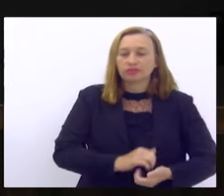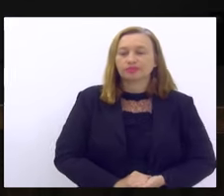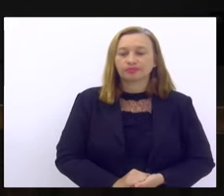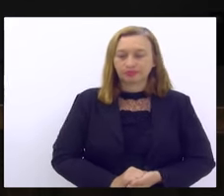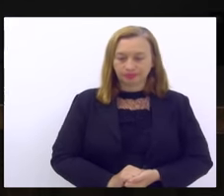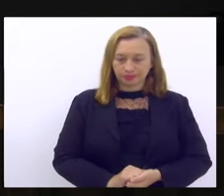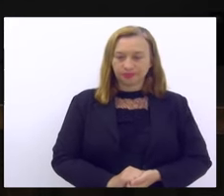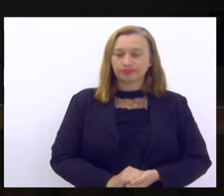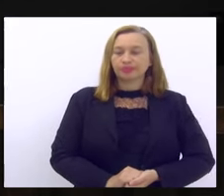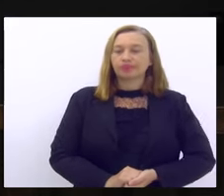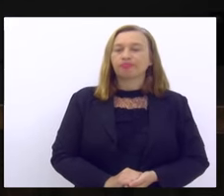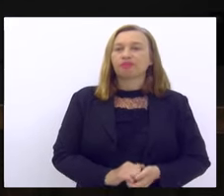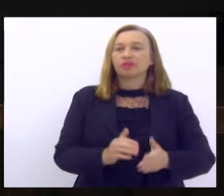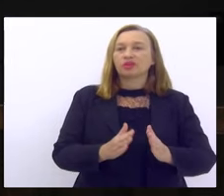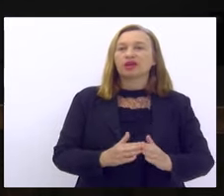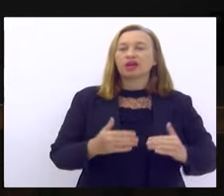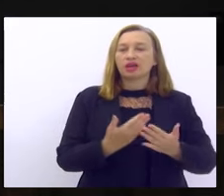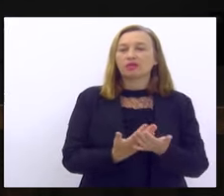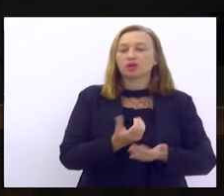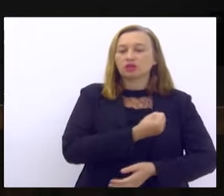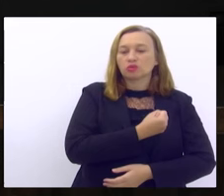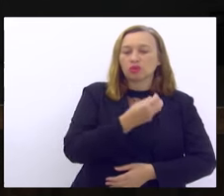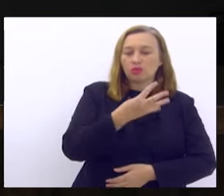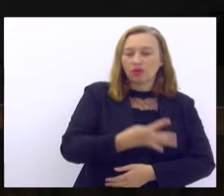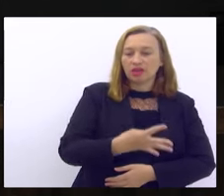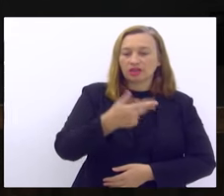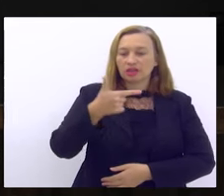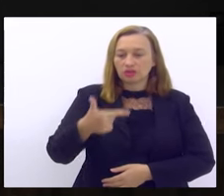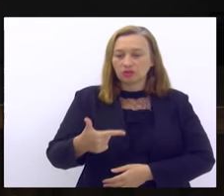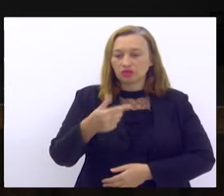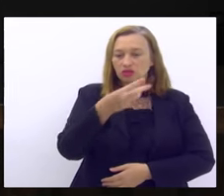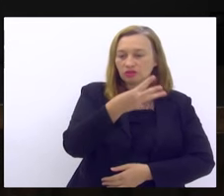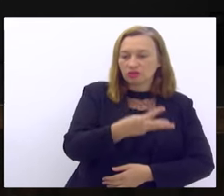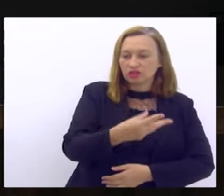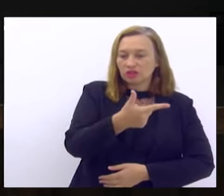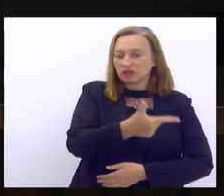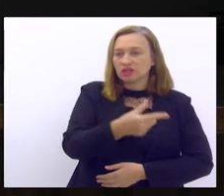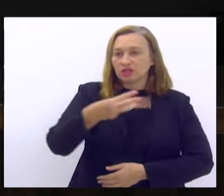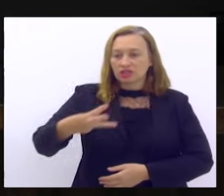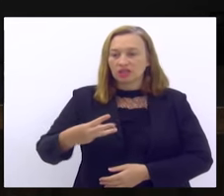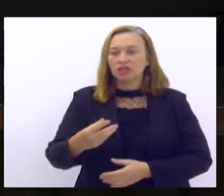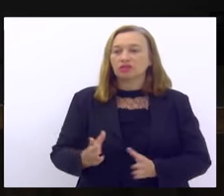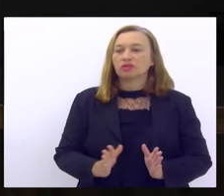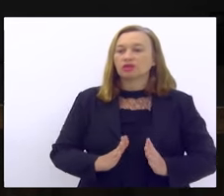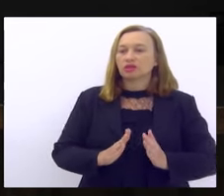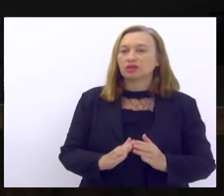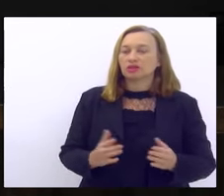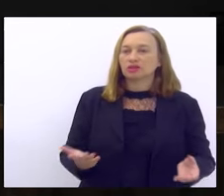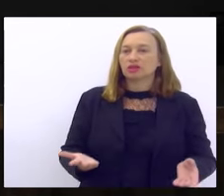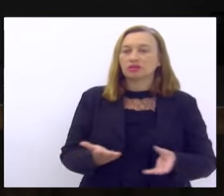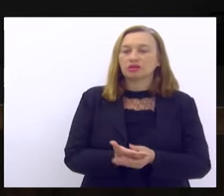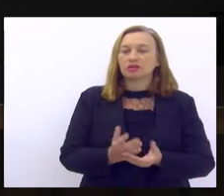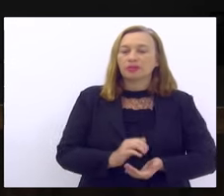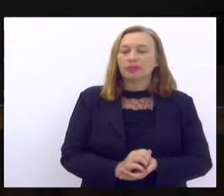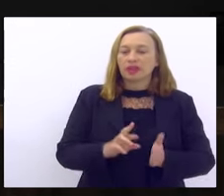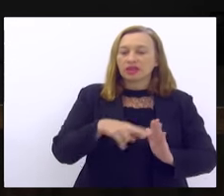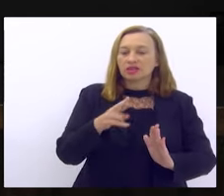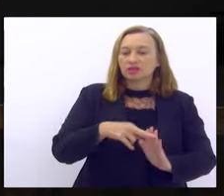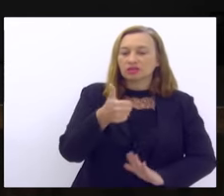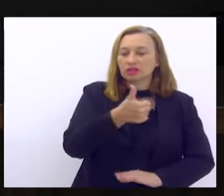aprovado. Requerimento número 42 de 23, de autoria da Comissão Parlamentar de Inquérito,